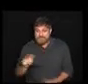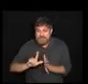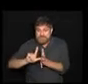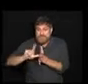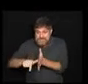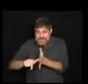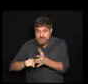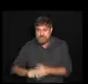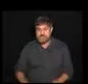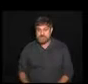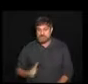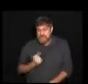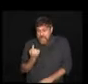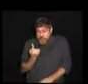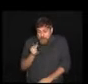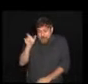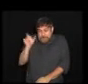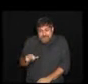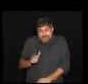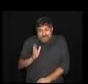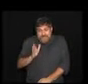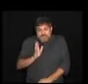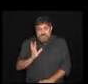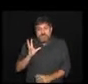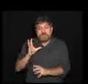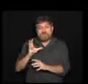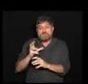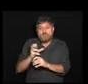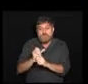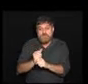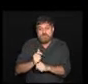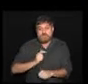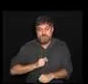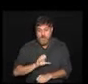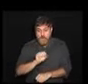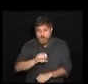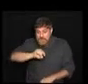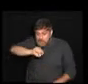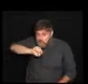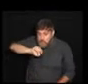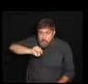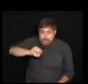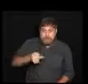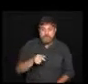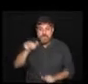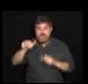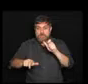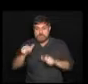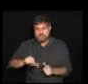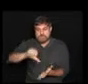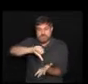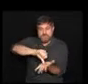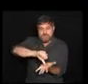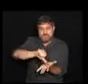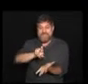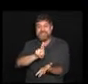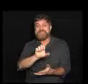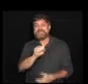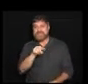depois já existissem mais de 8 mil casos no Irã, mais